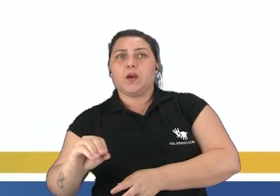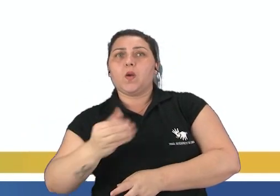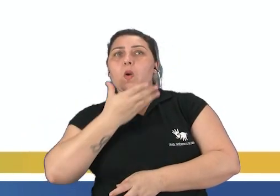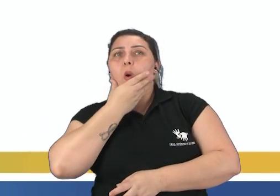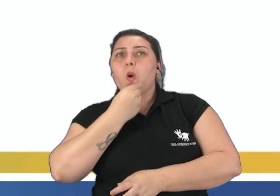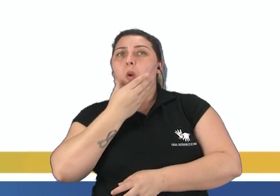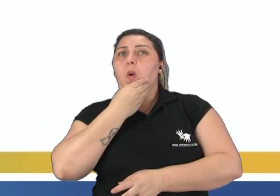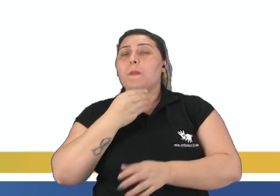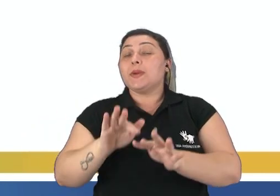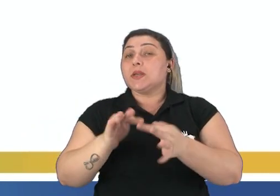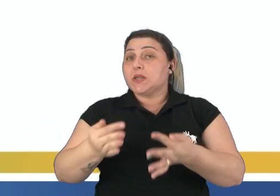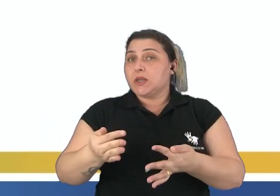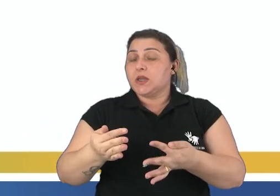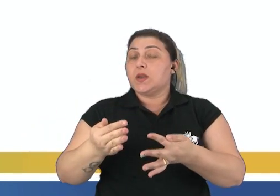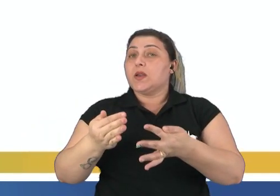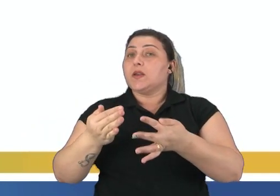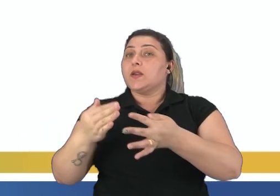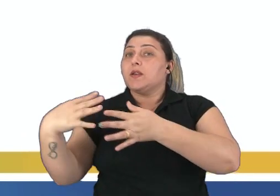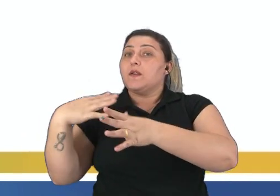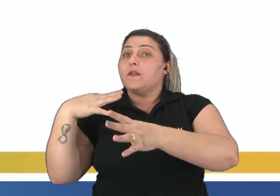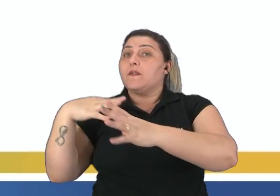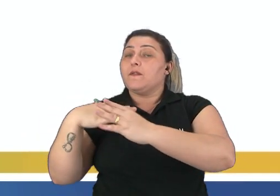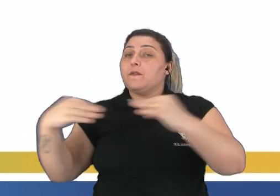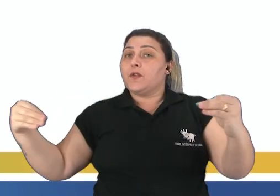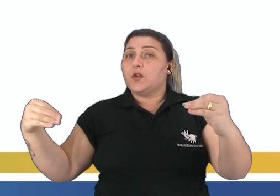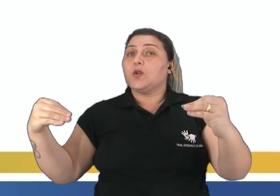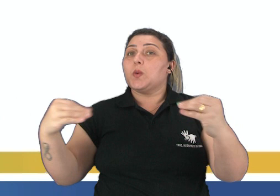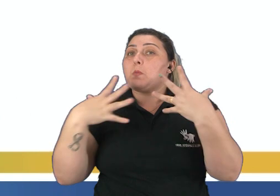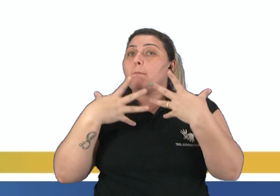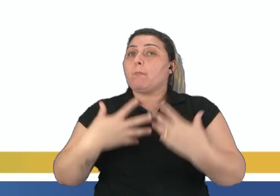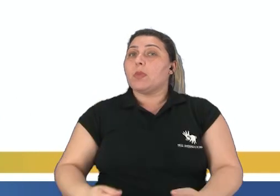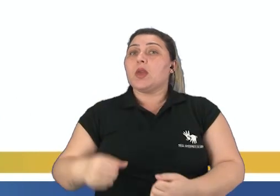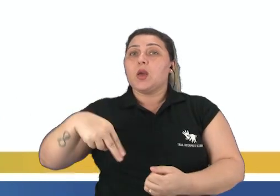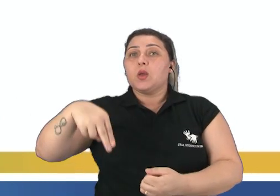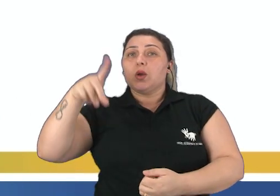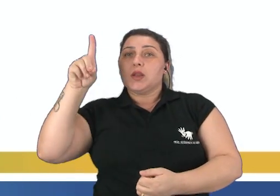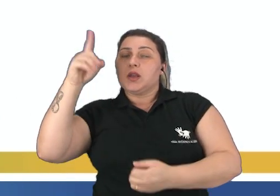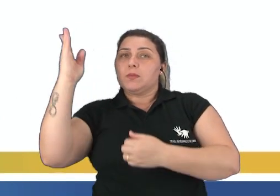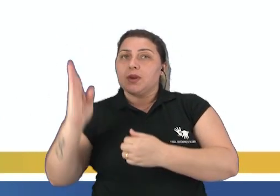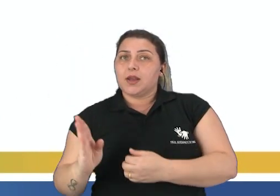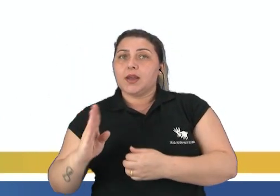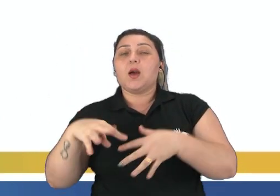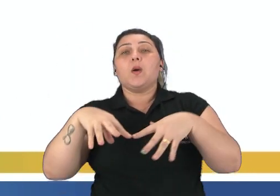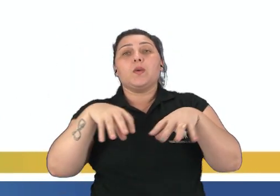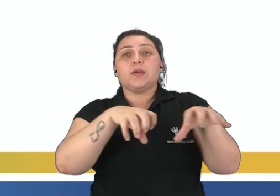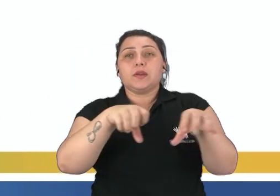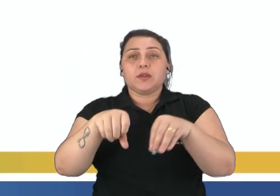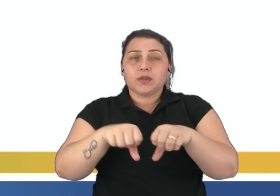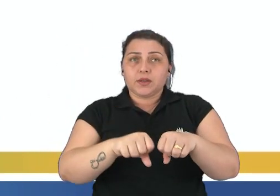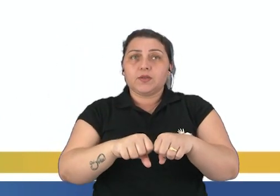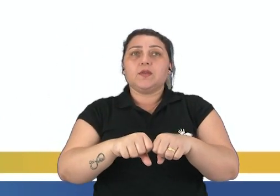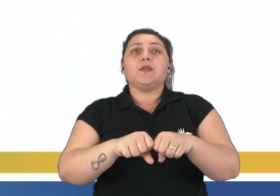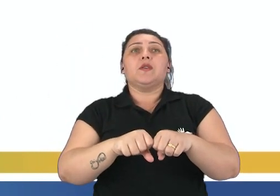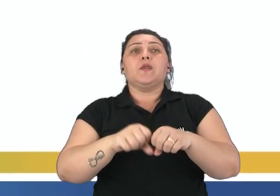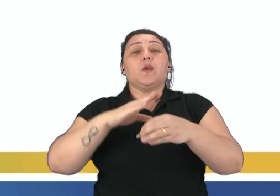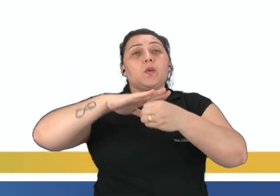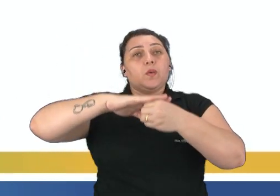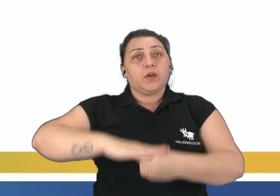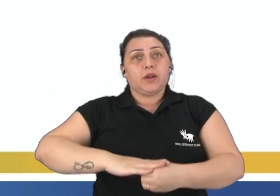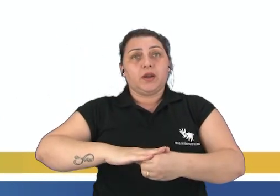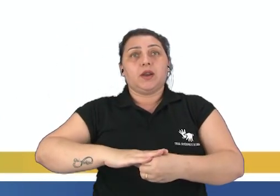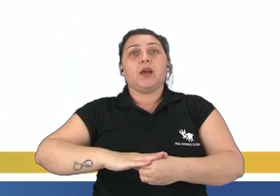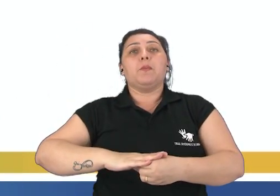homem comum que veio fugido da seca do Nordeste brasileira. O território acreano foi colonizado